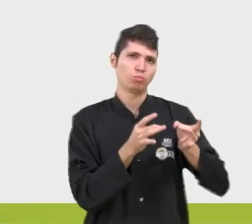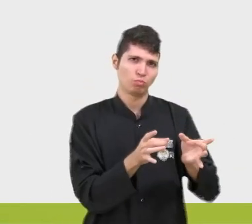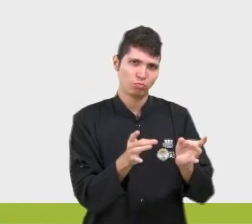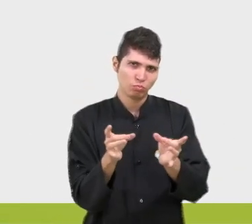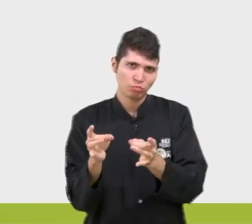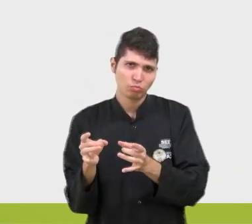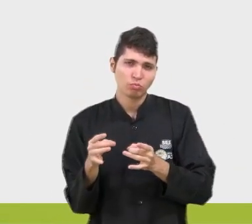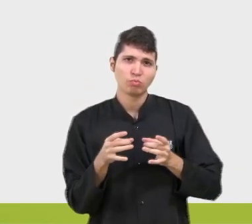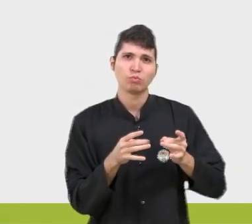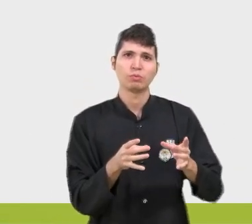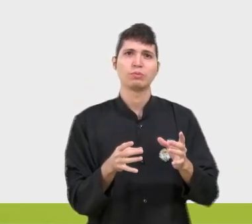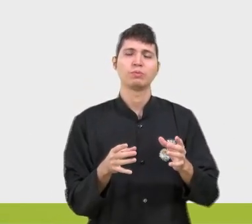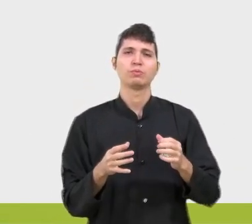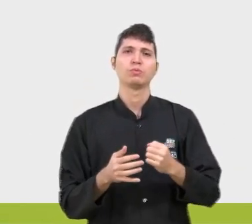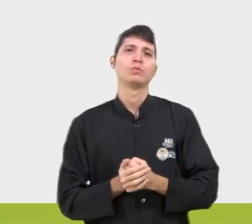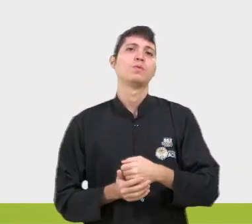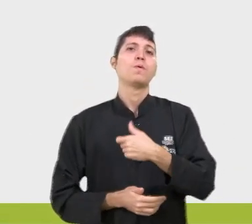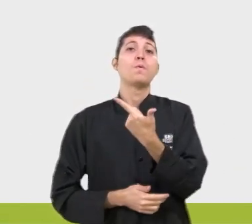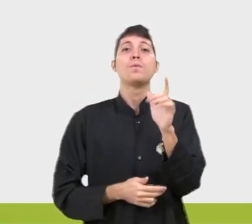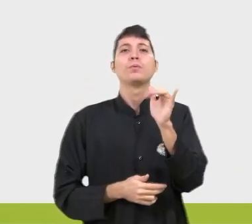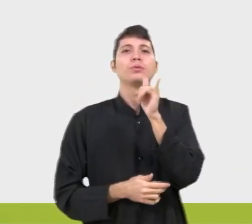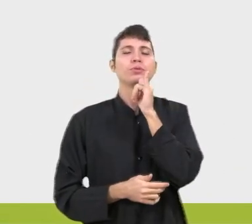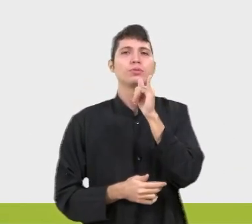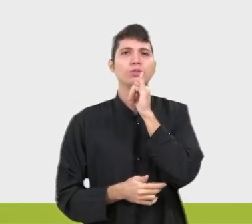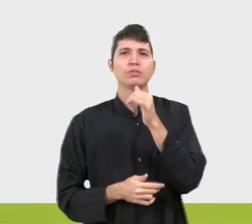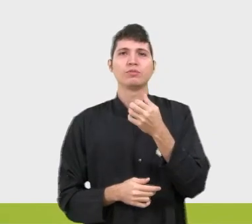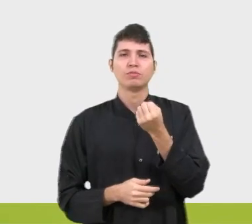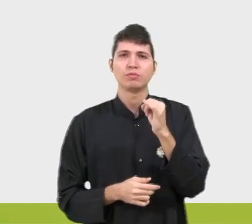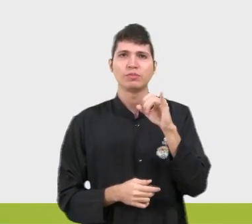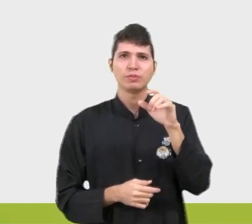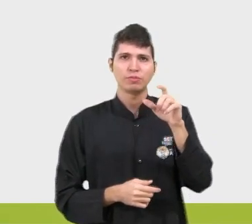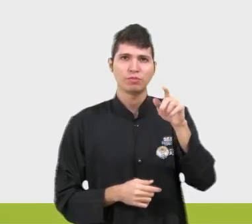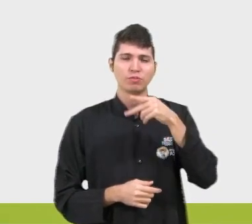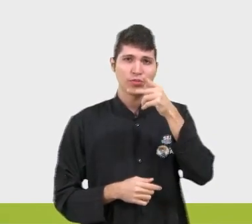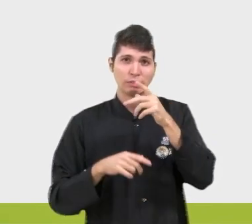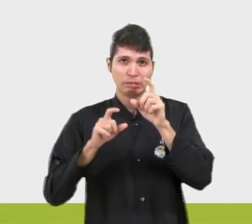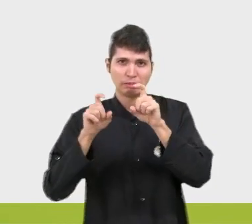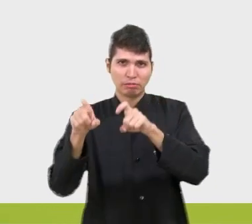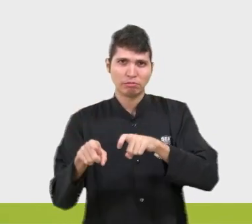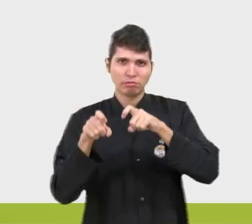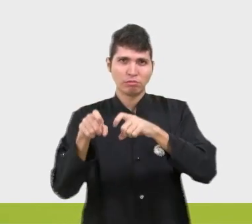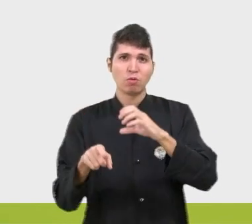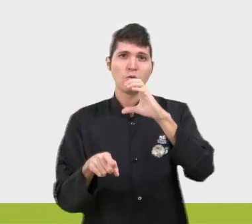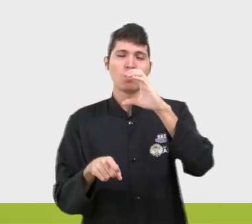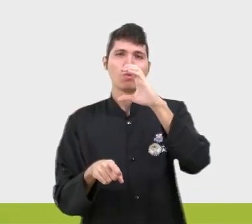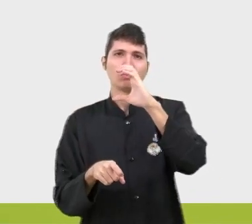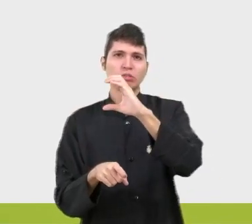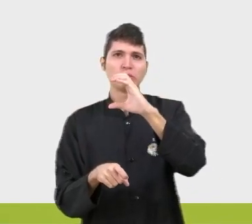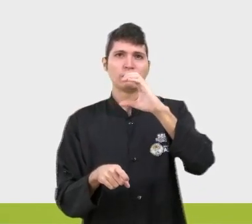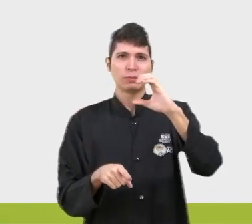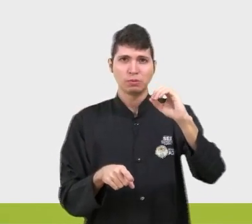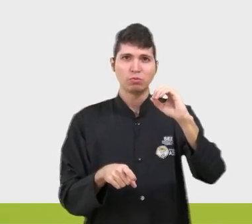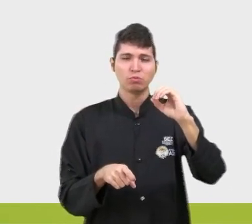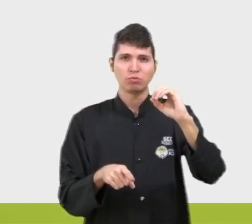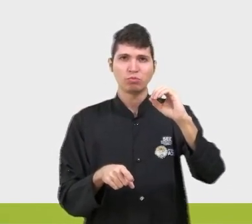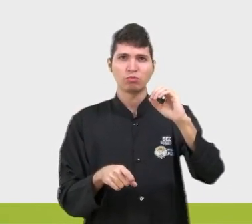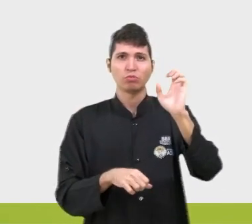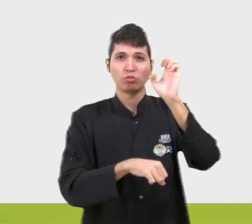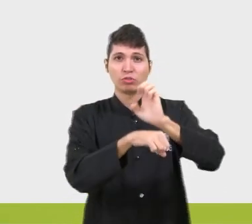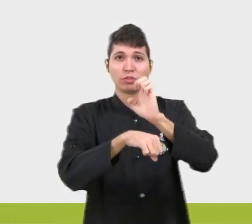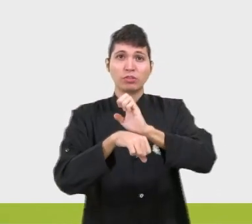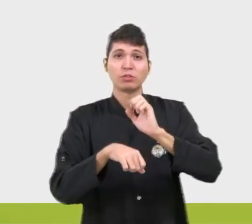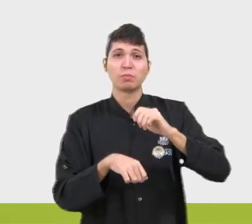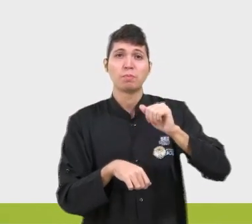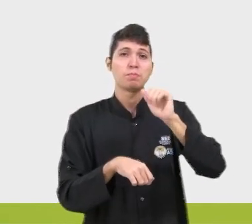comércio. Outro exemplo, quando eu falo de agricultura, o Centro-Oeste está ali, né, com os estados que mais produzem essa